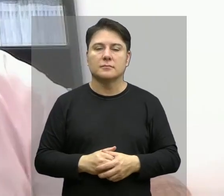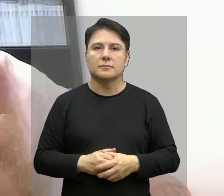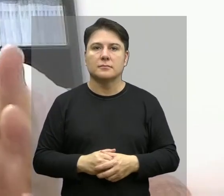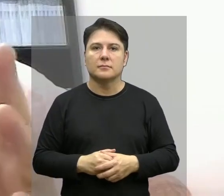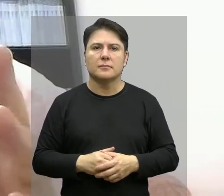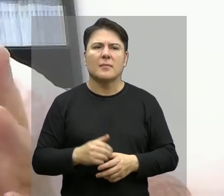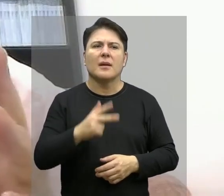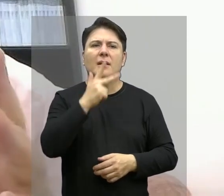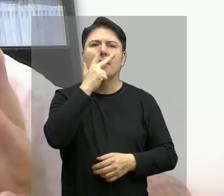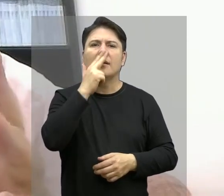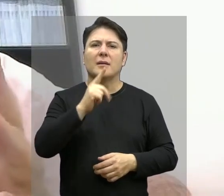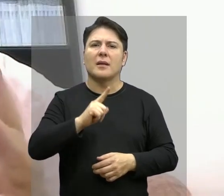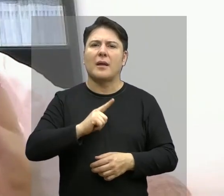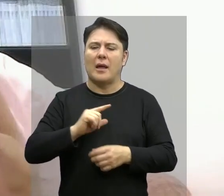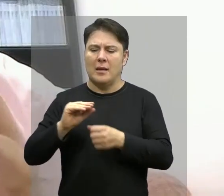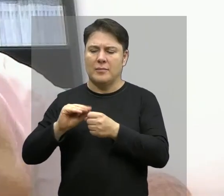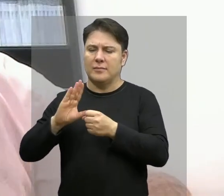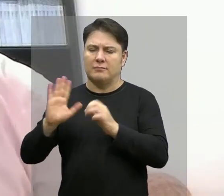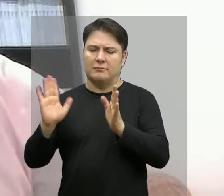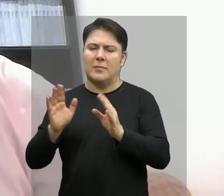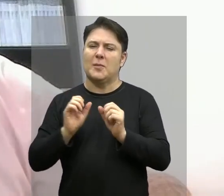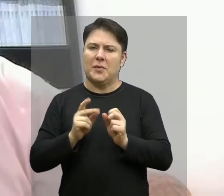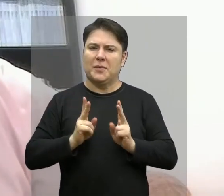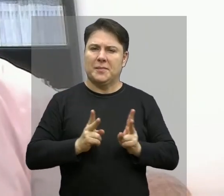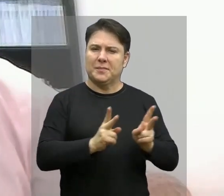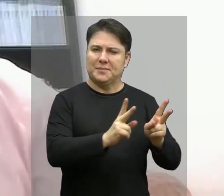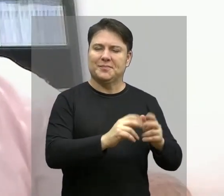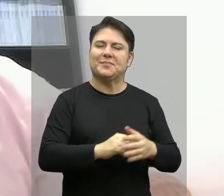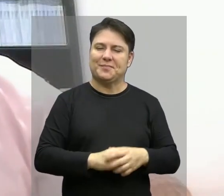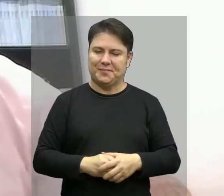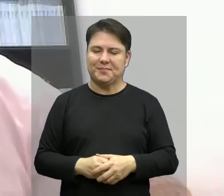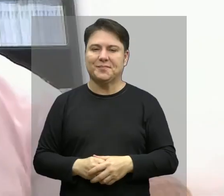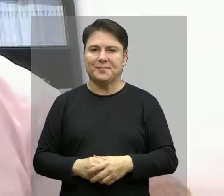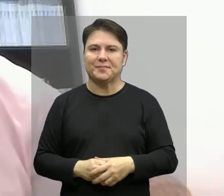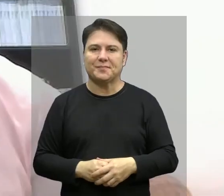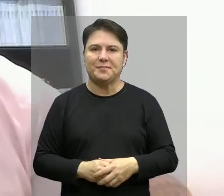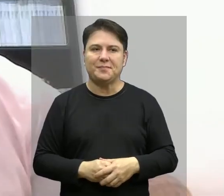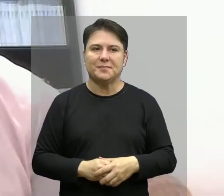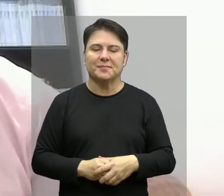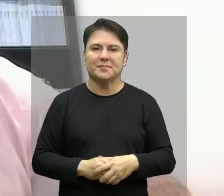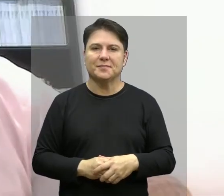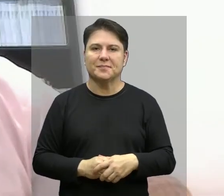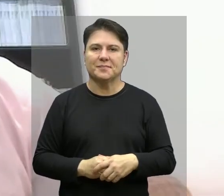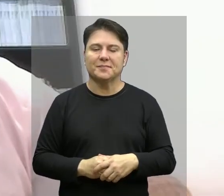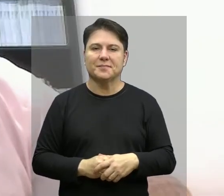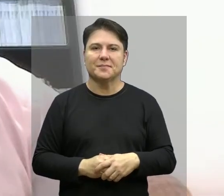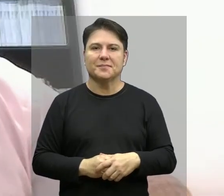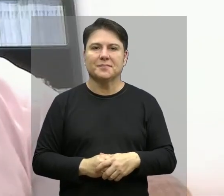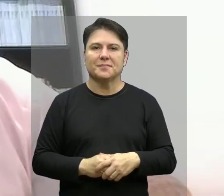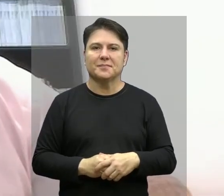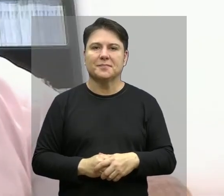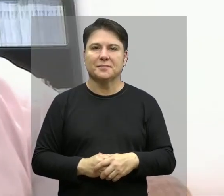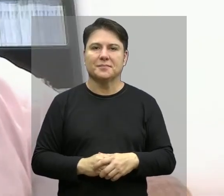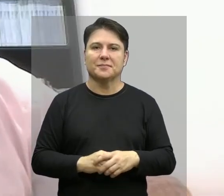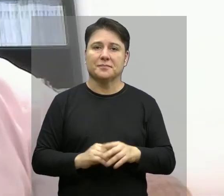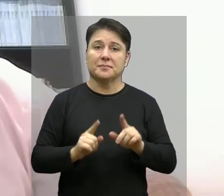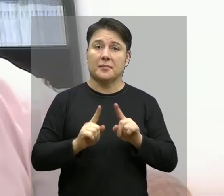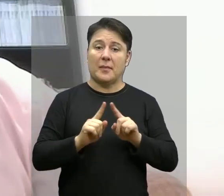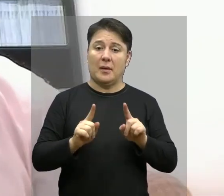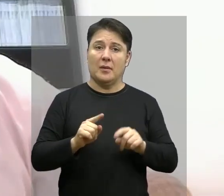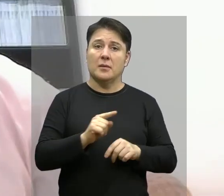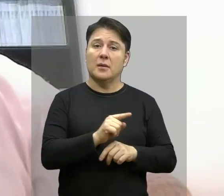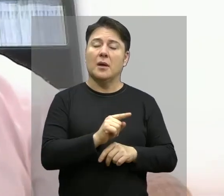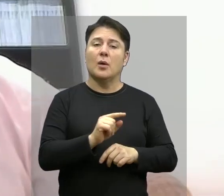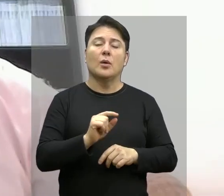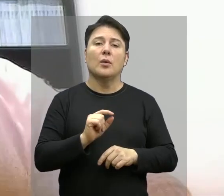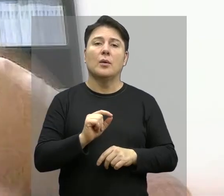Eu acho que vazou algum áudio, mas tudo bem, pode continuar. Ok. Então, tem essa questão de ter